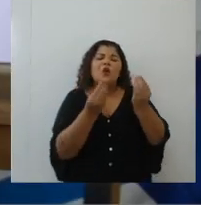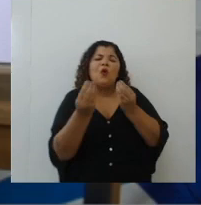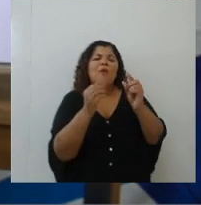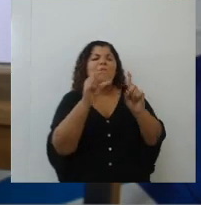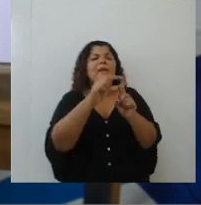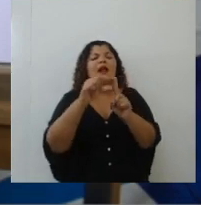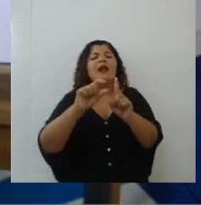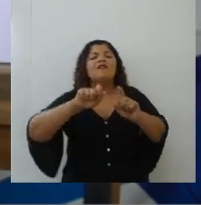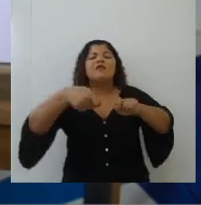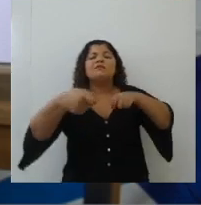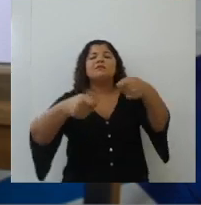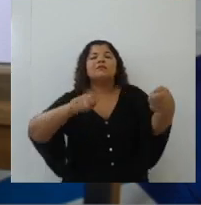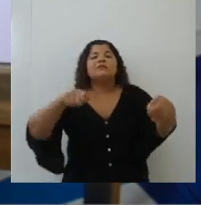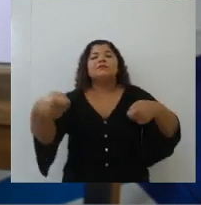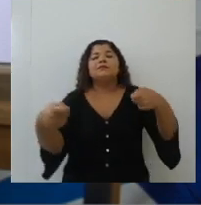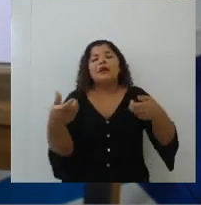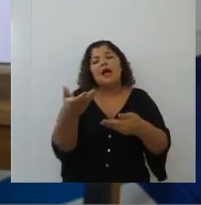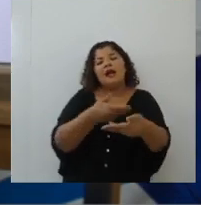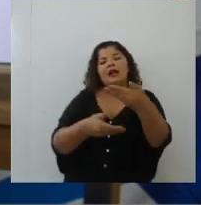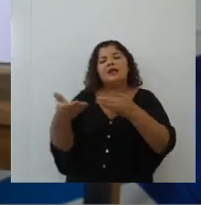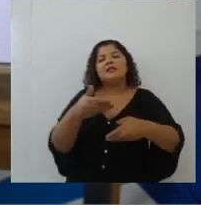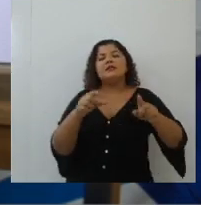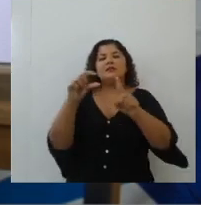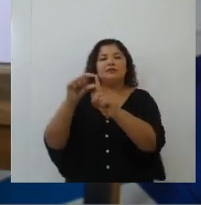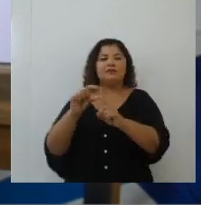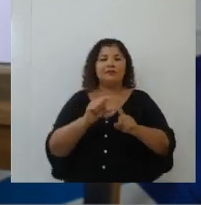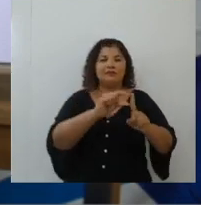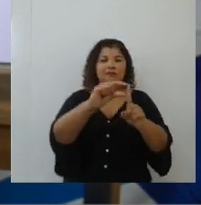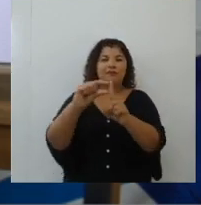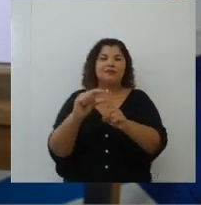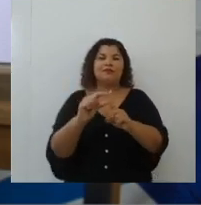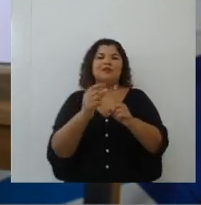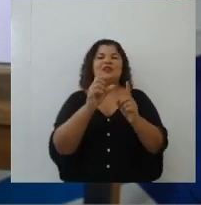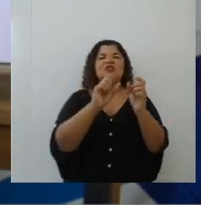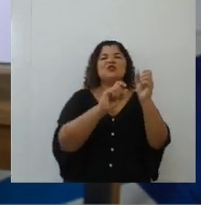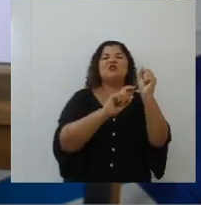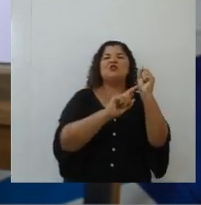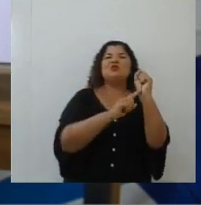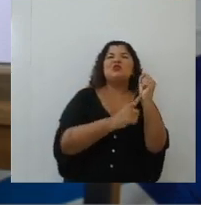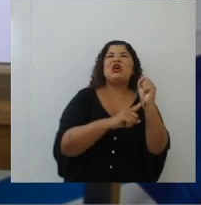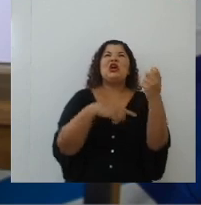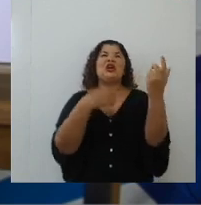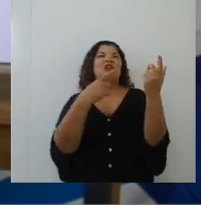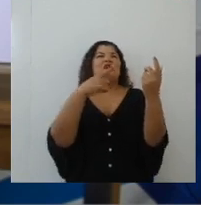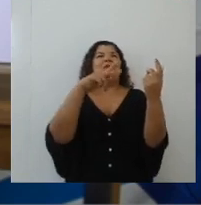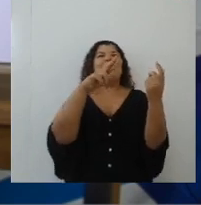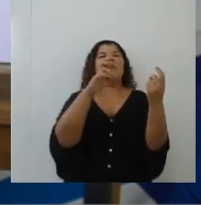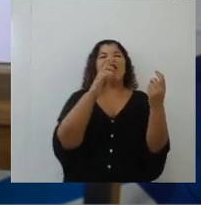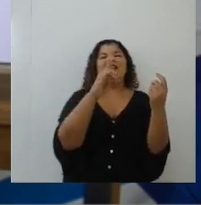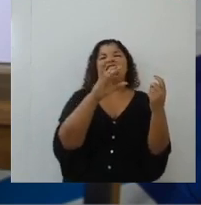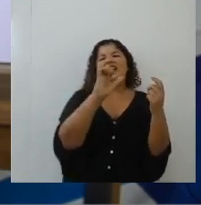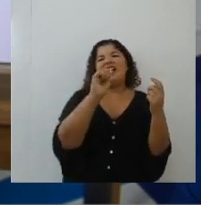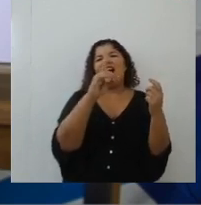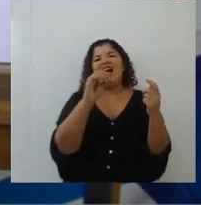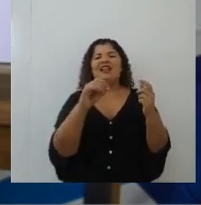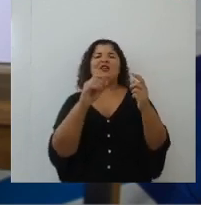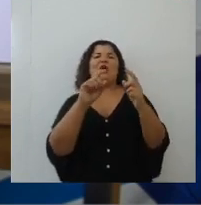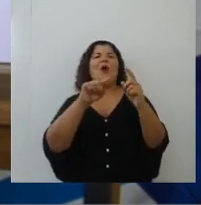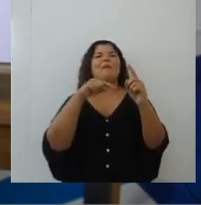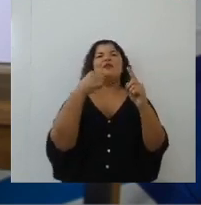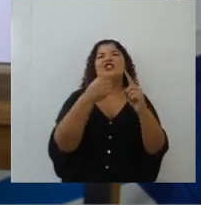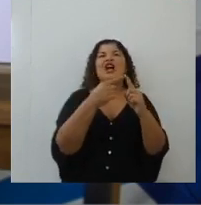das palavras, a relação das palavras. Lembram disso? Sujeito, predicado, objeto direto, objeto indireto,